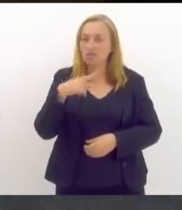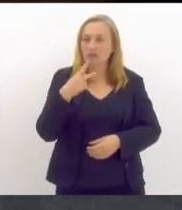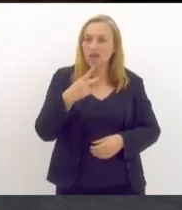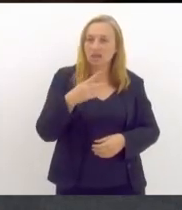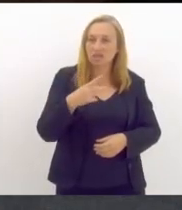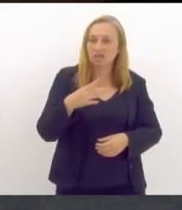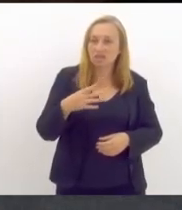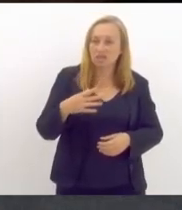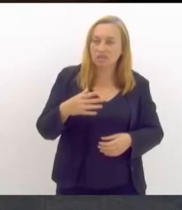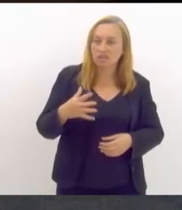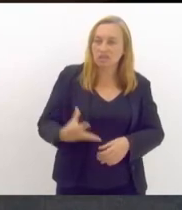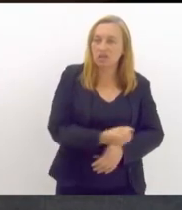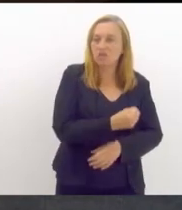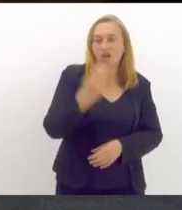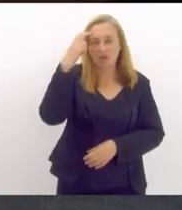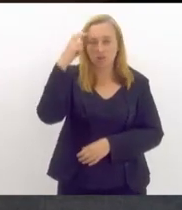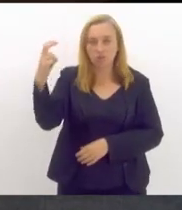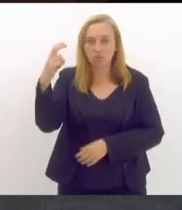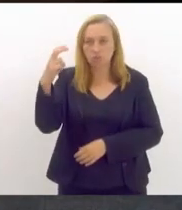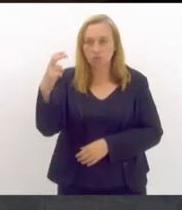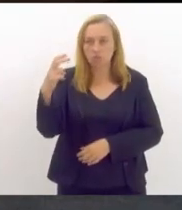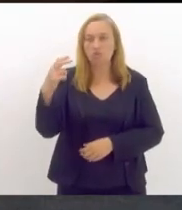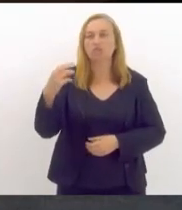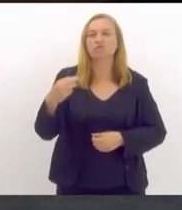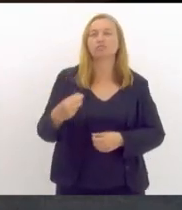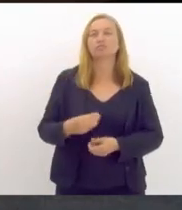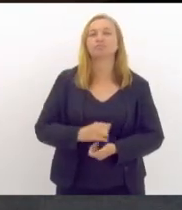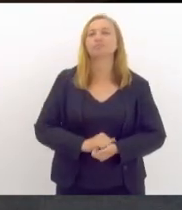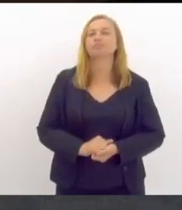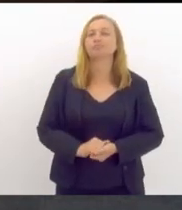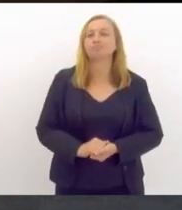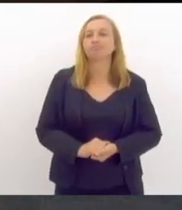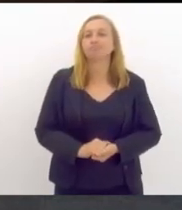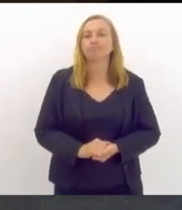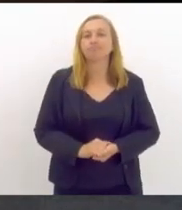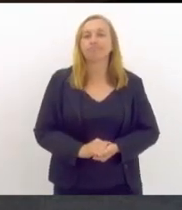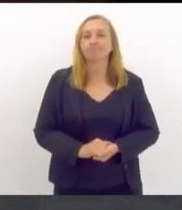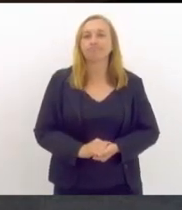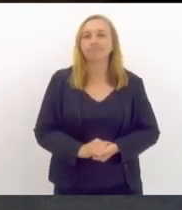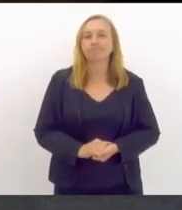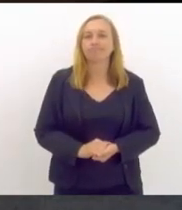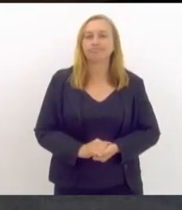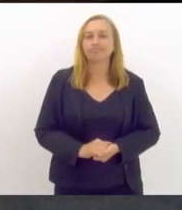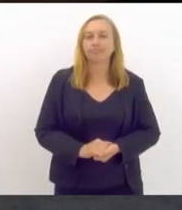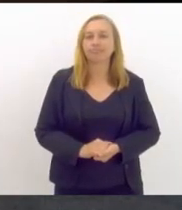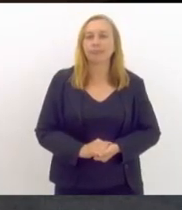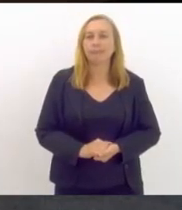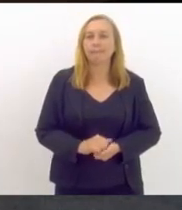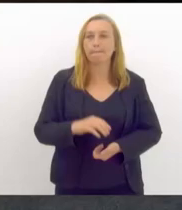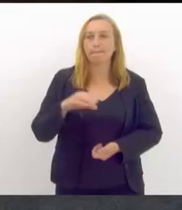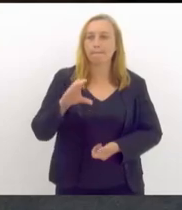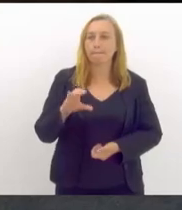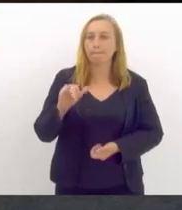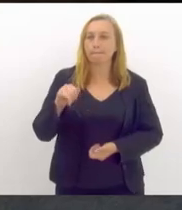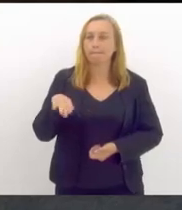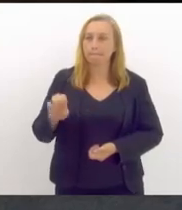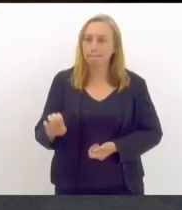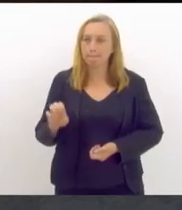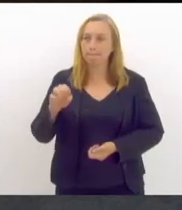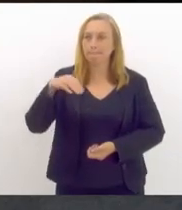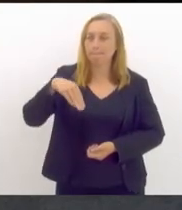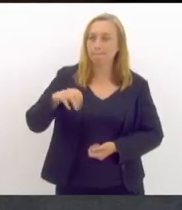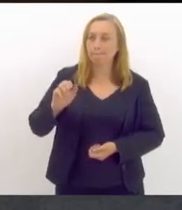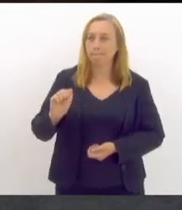cultura no município de Macaé no estado do Rio de Janeiro E por coincidência o cine Macaé e